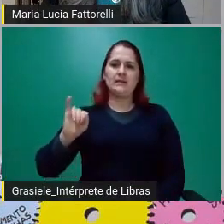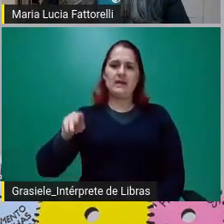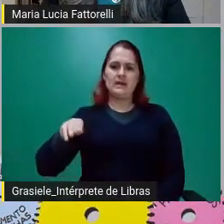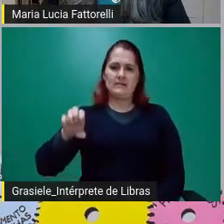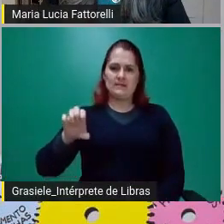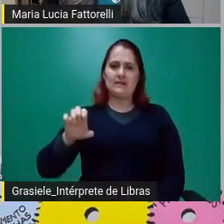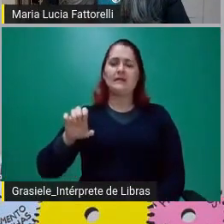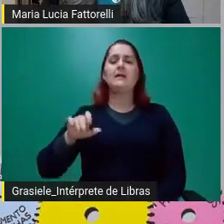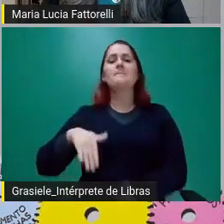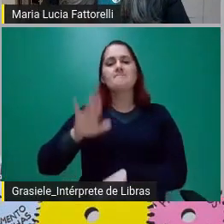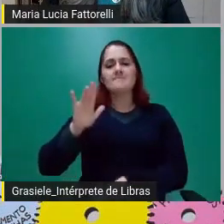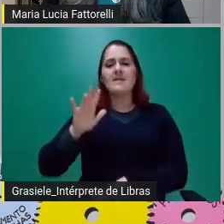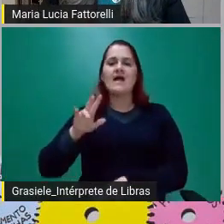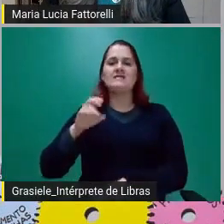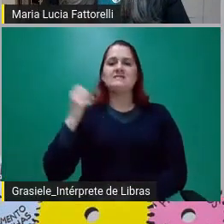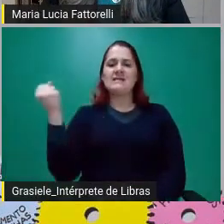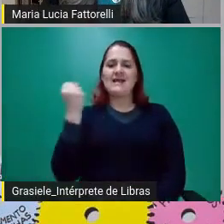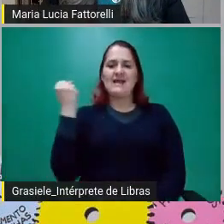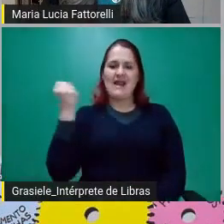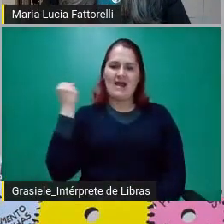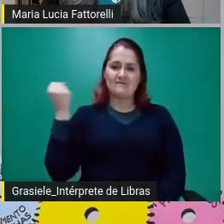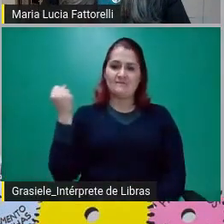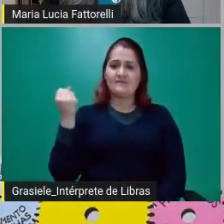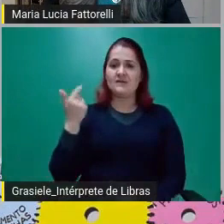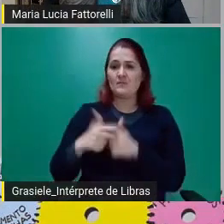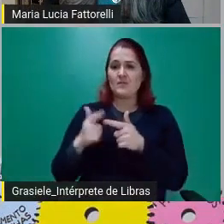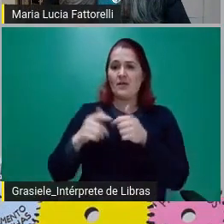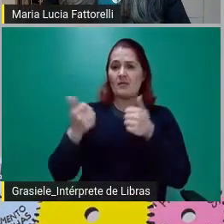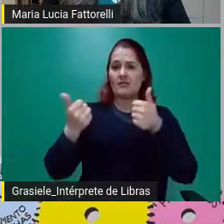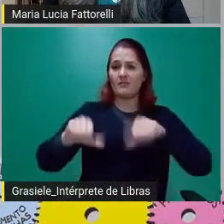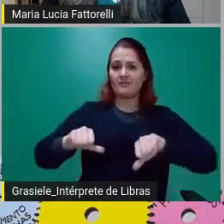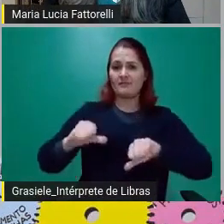da crise do capitalismo no Brasil, a gente teve aí que